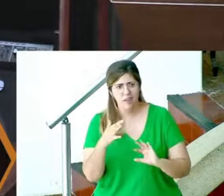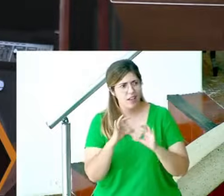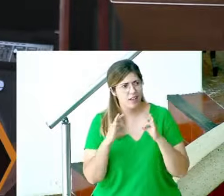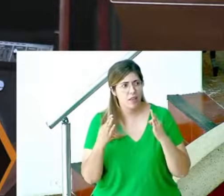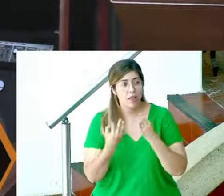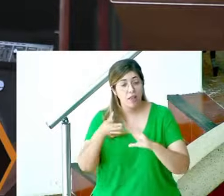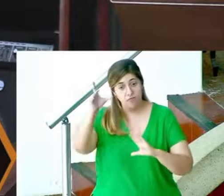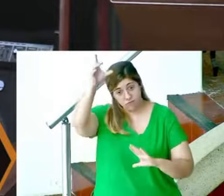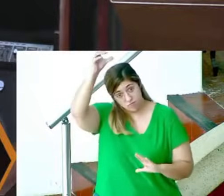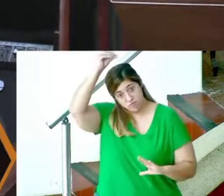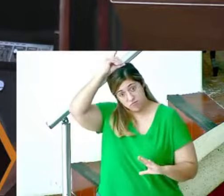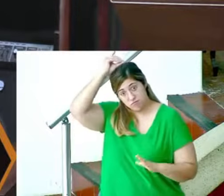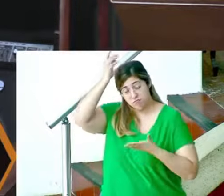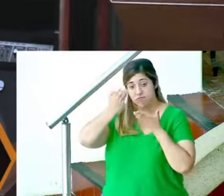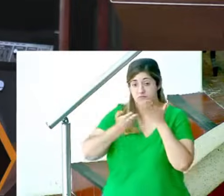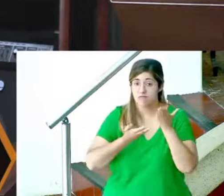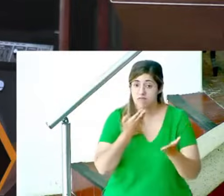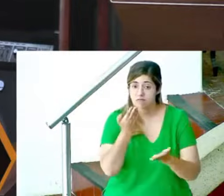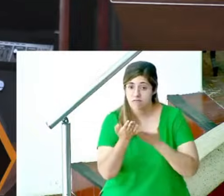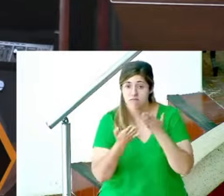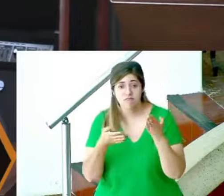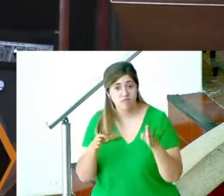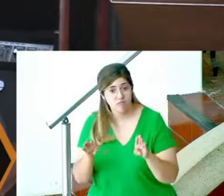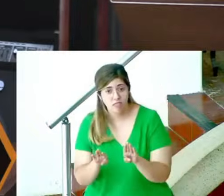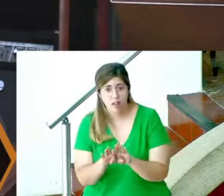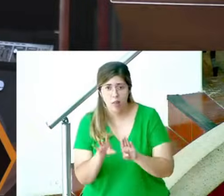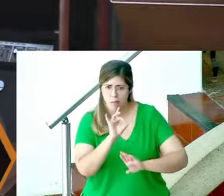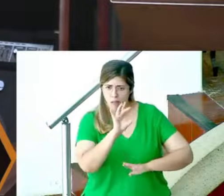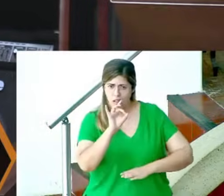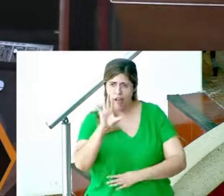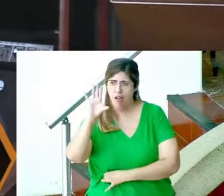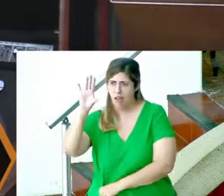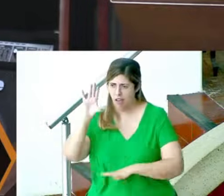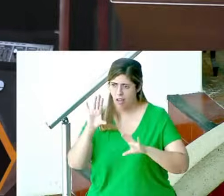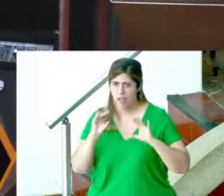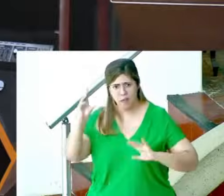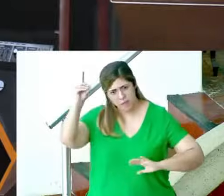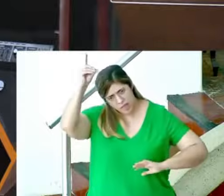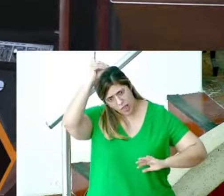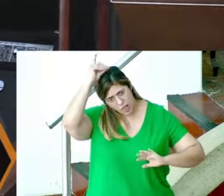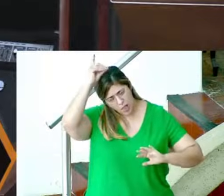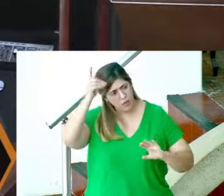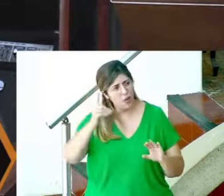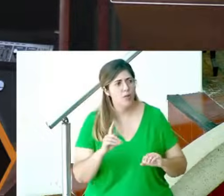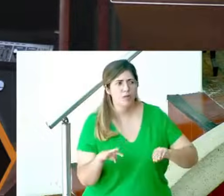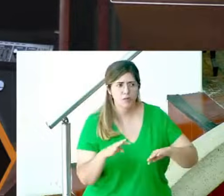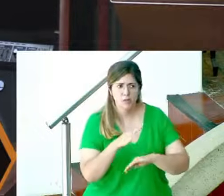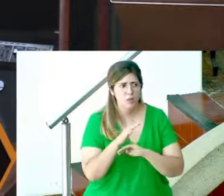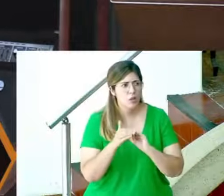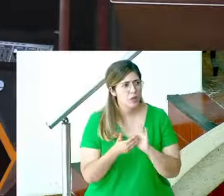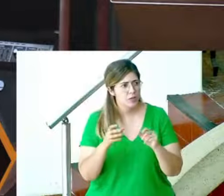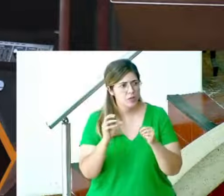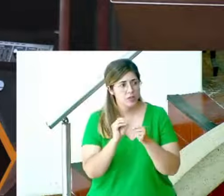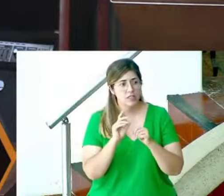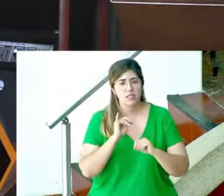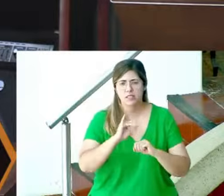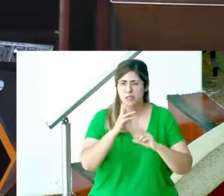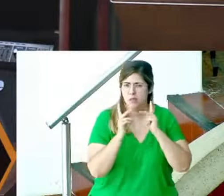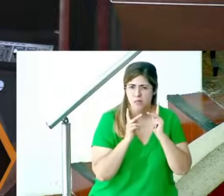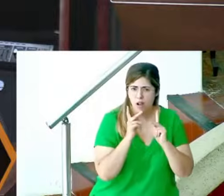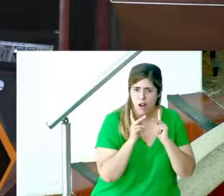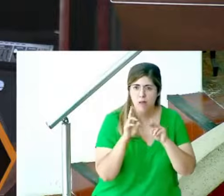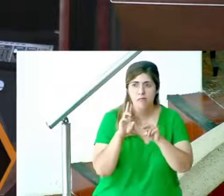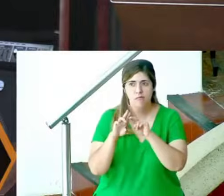dom que recebeu, como bons despenseiros da multiforme graça de Deus. Se alguém fala, fale de acordo com os oráculos de